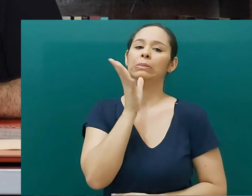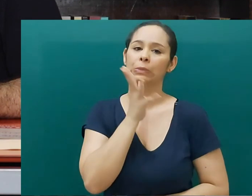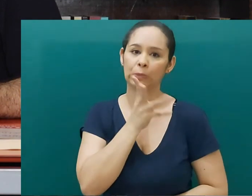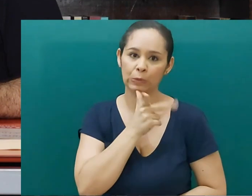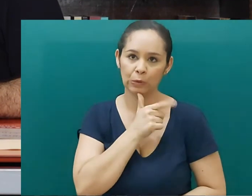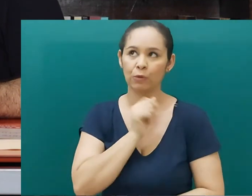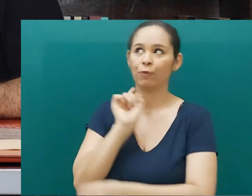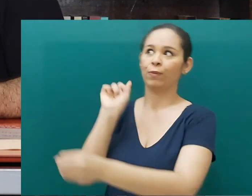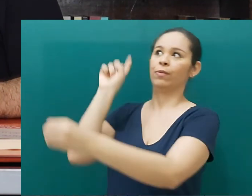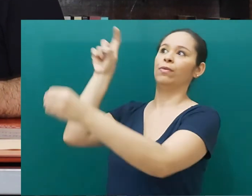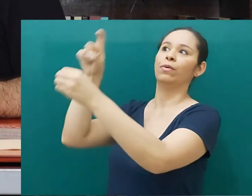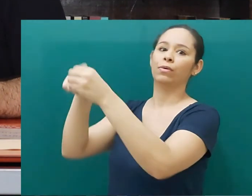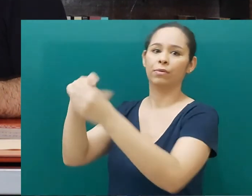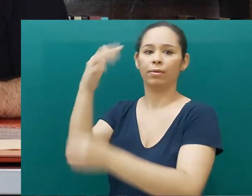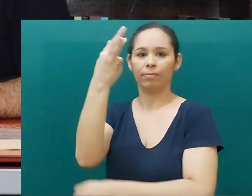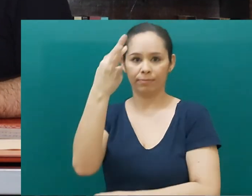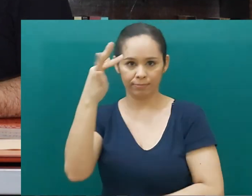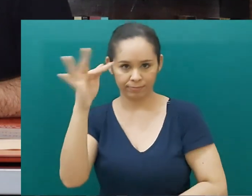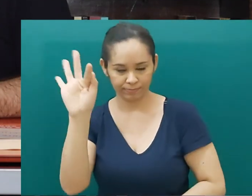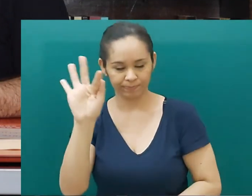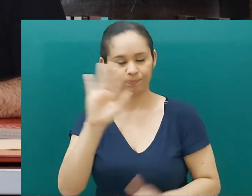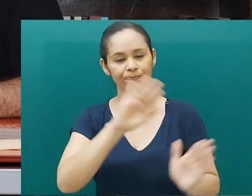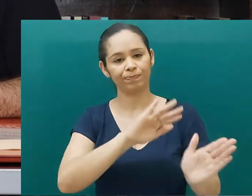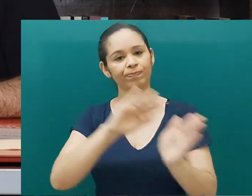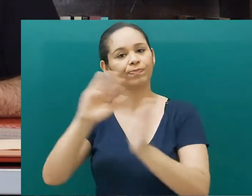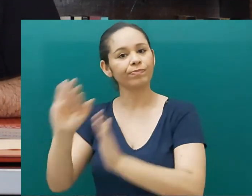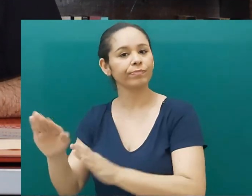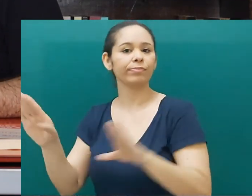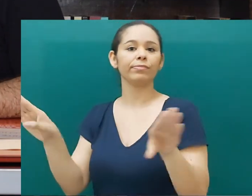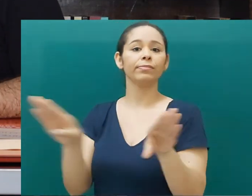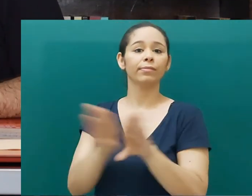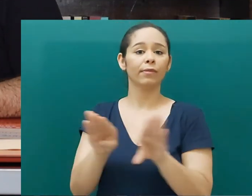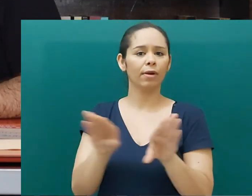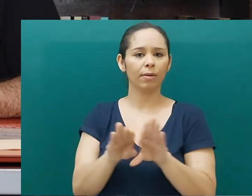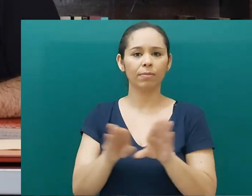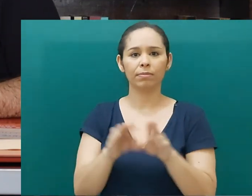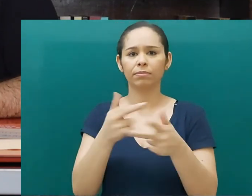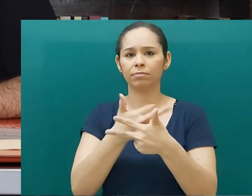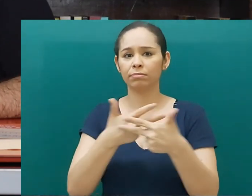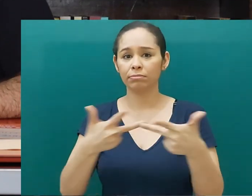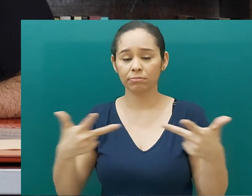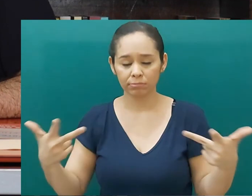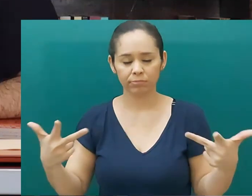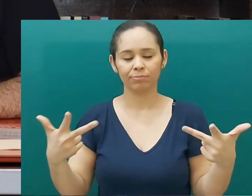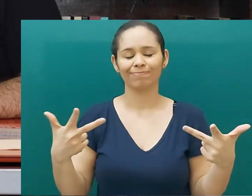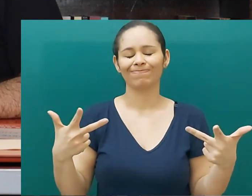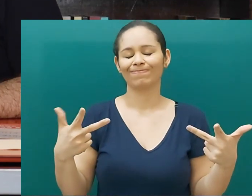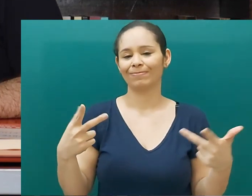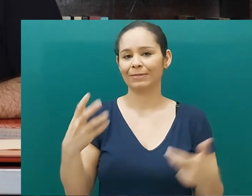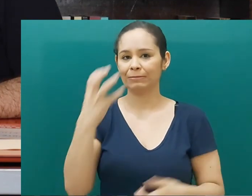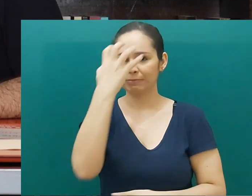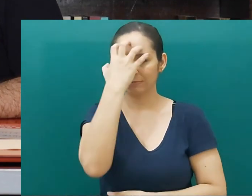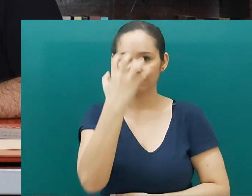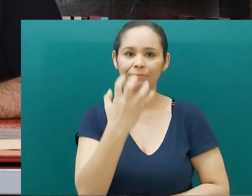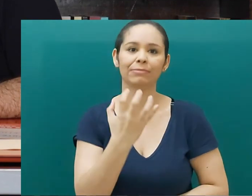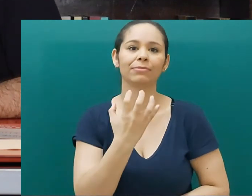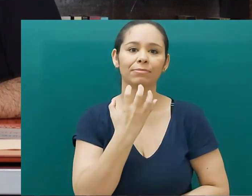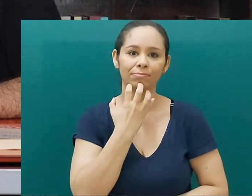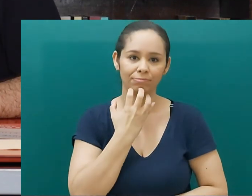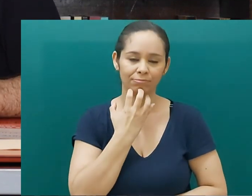retornassem para a França. Um dos casos muito célebres mesmo que nós vamos ter